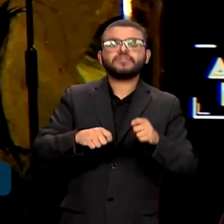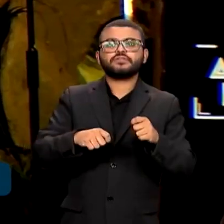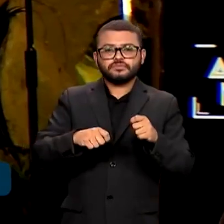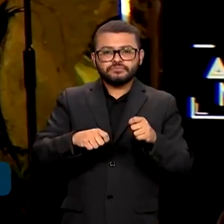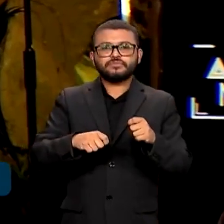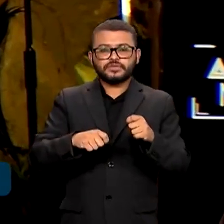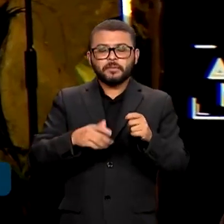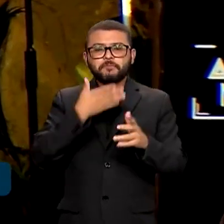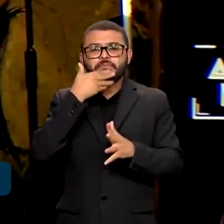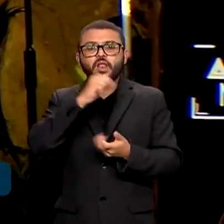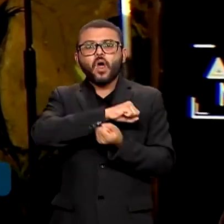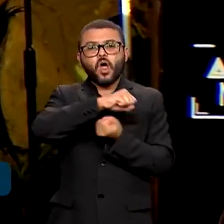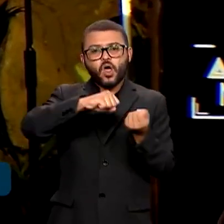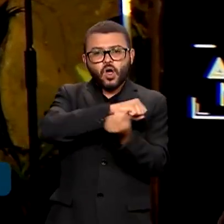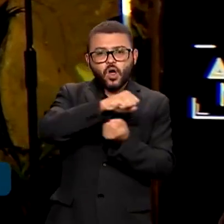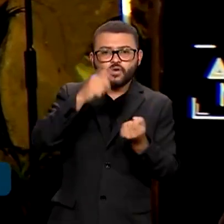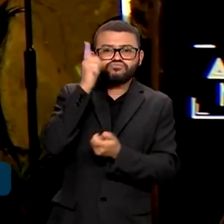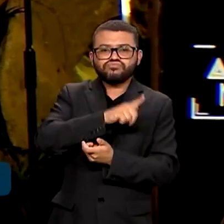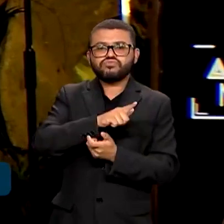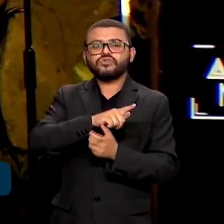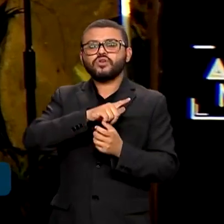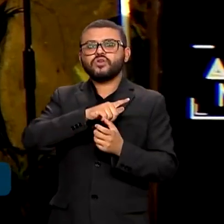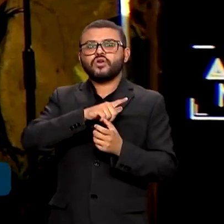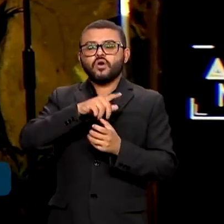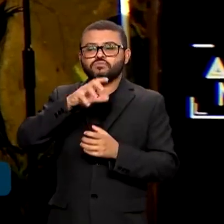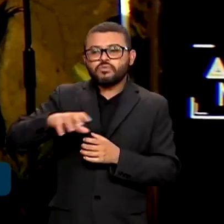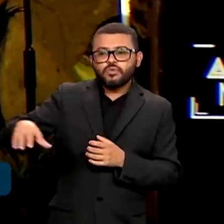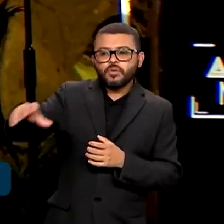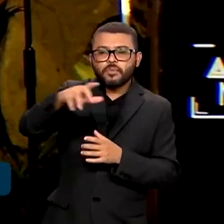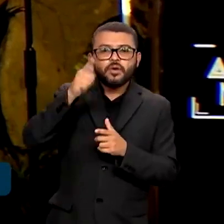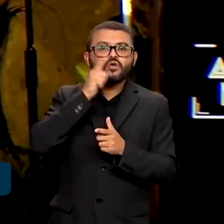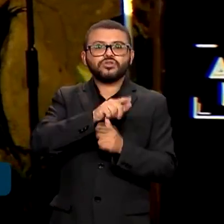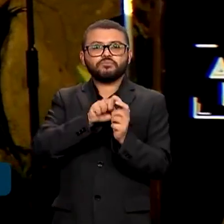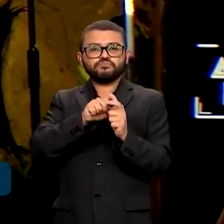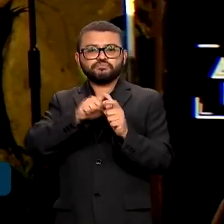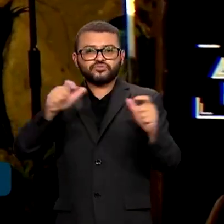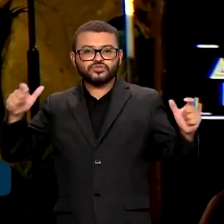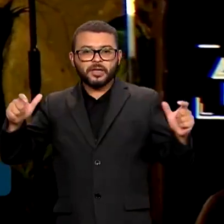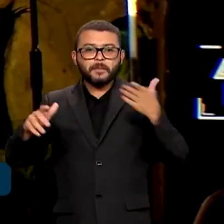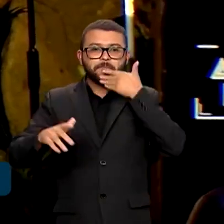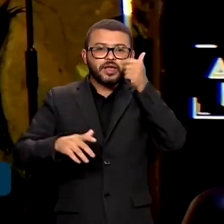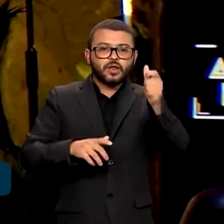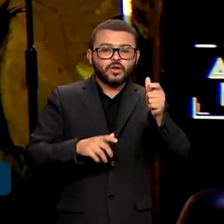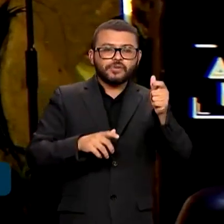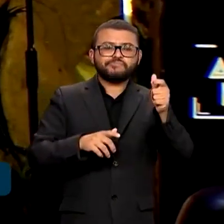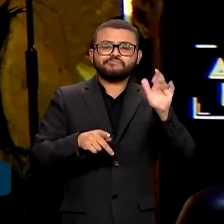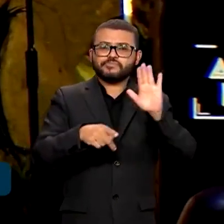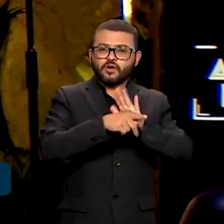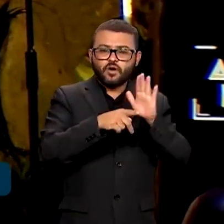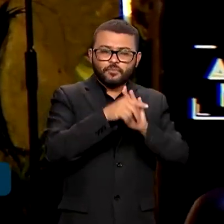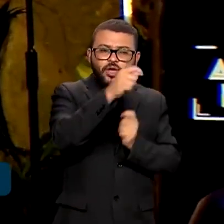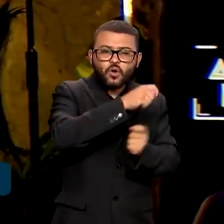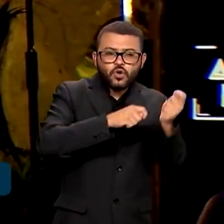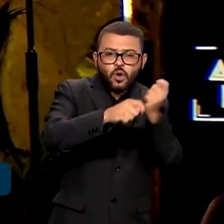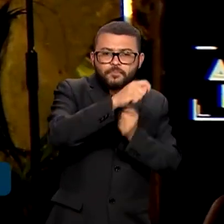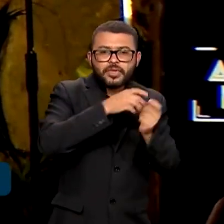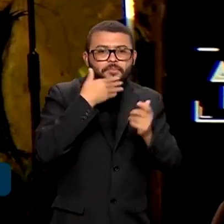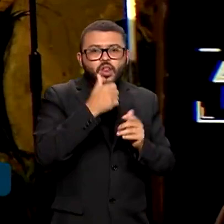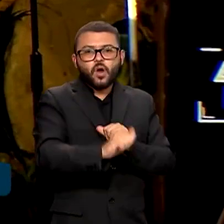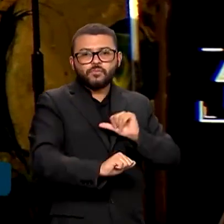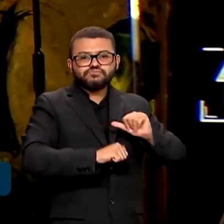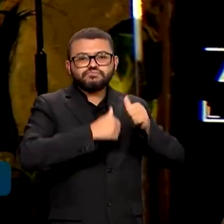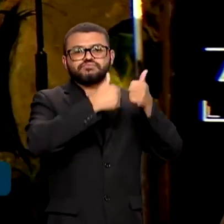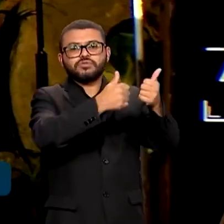a sustentabilidade em todas as suas dimensões, na sua dimensão econômica, na